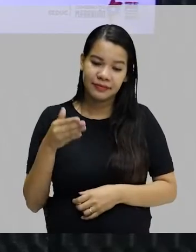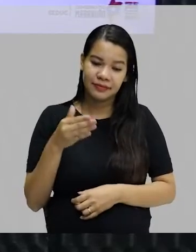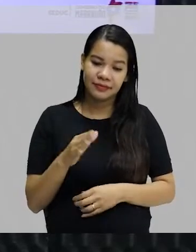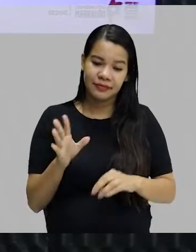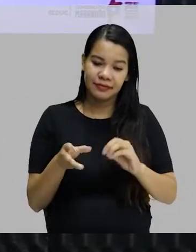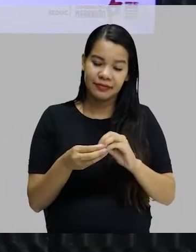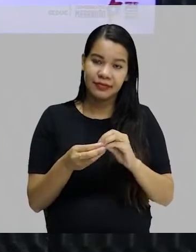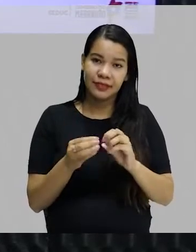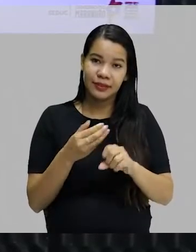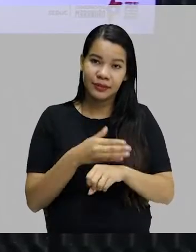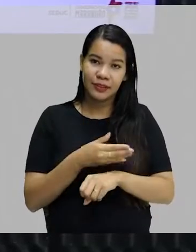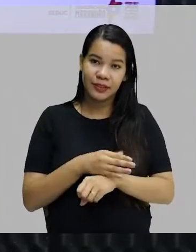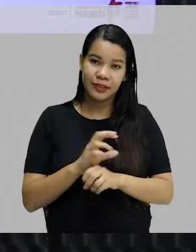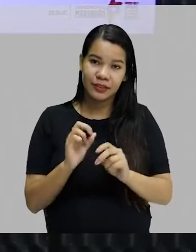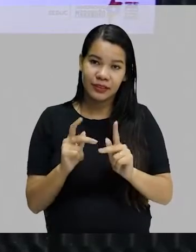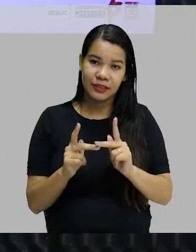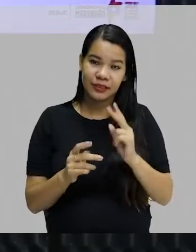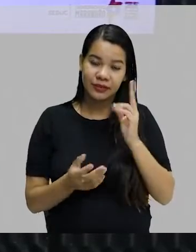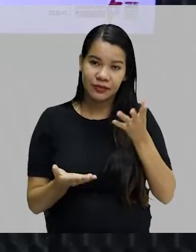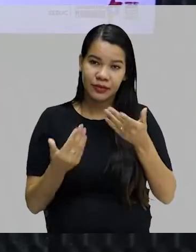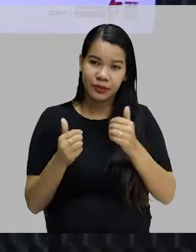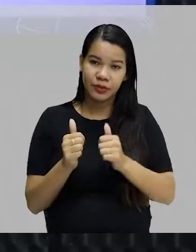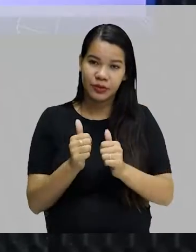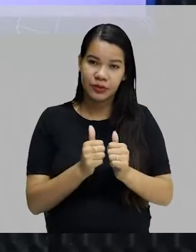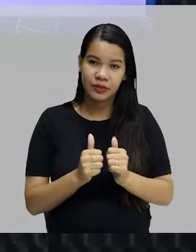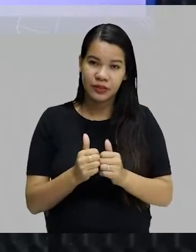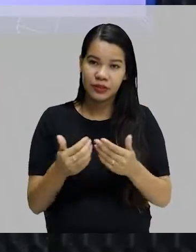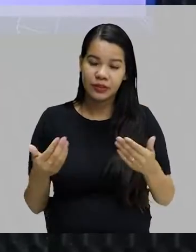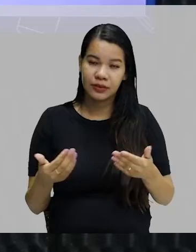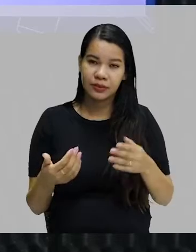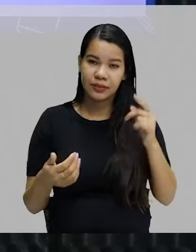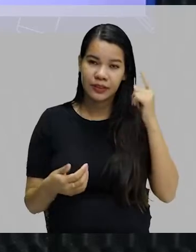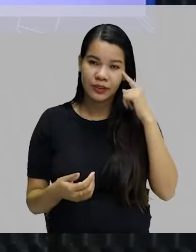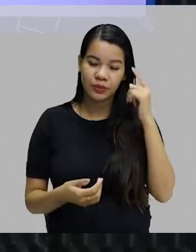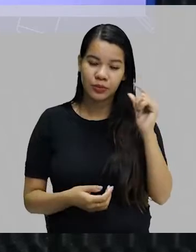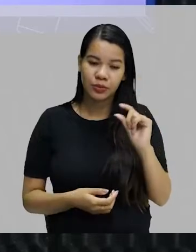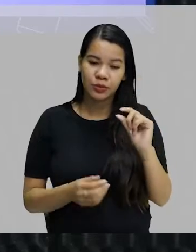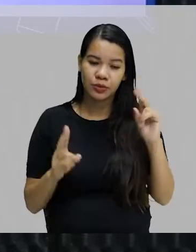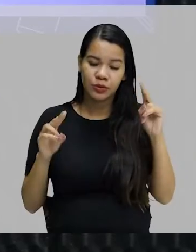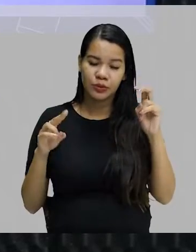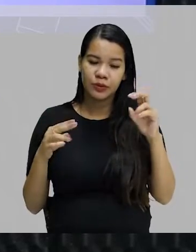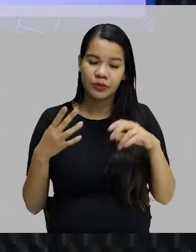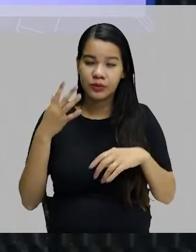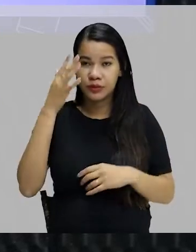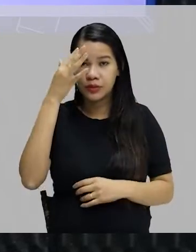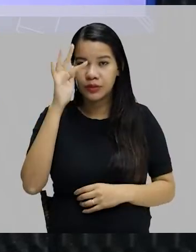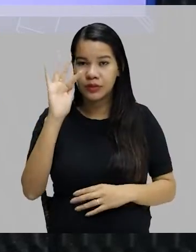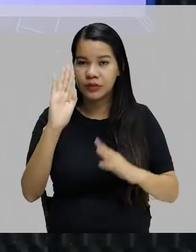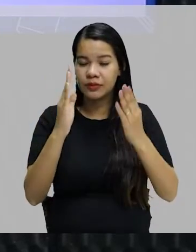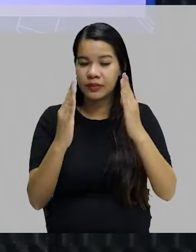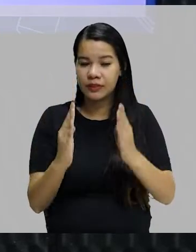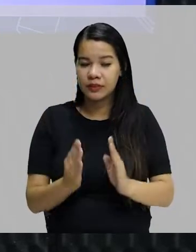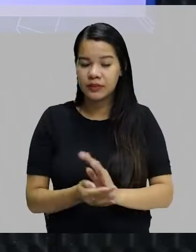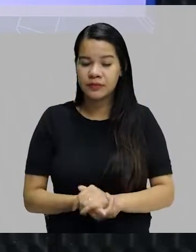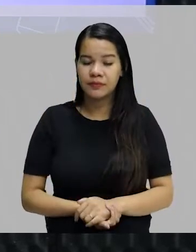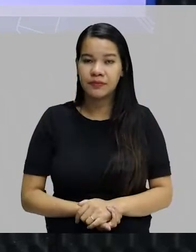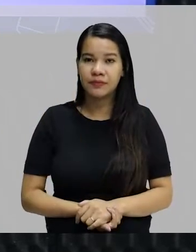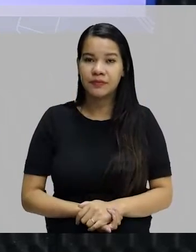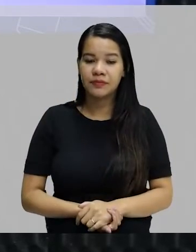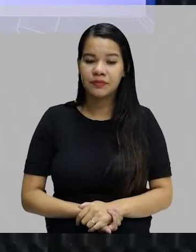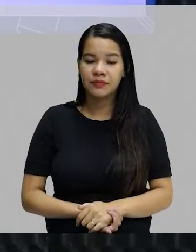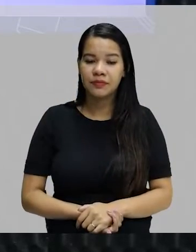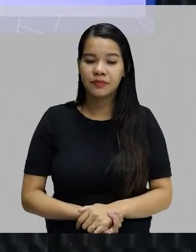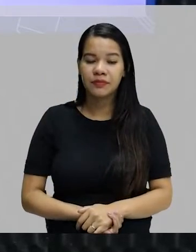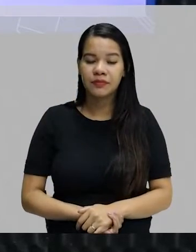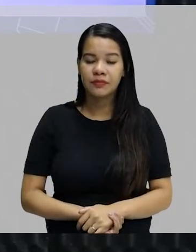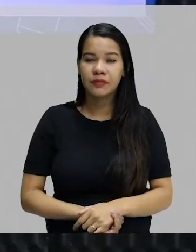desse processo, tá bom? Vem comigo aqui para a gente pensar um pouquinho sobre a filosofia analítica. E um dos expoentes